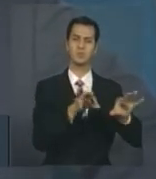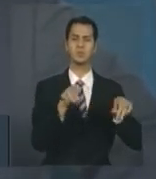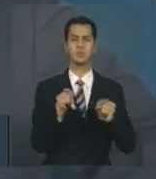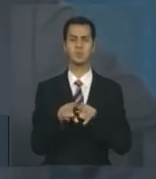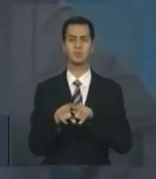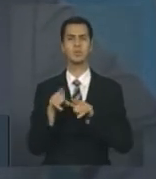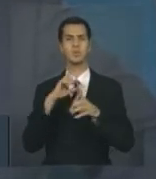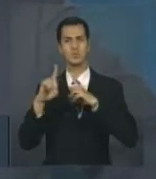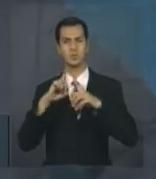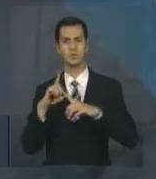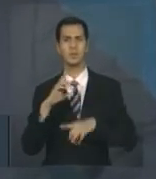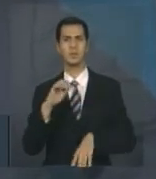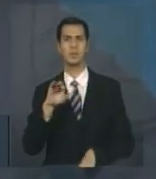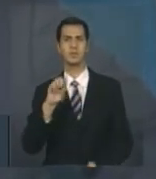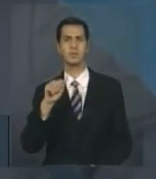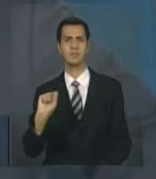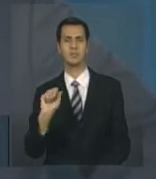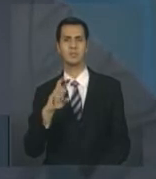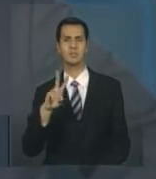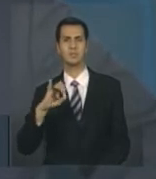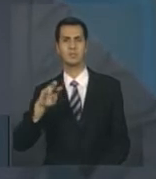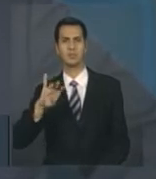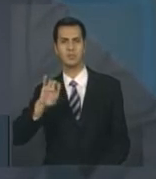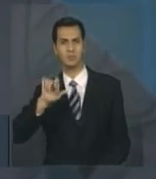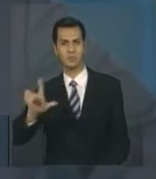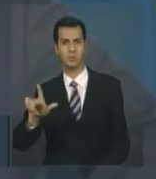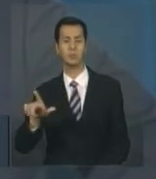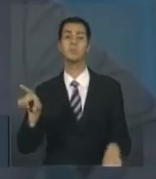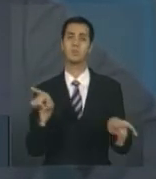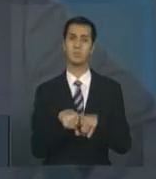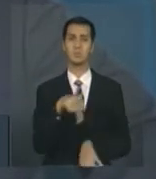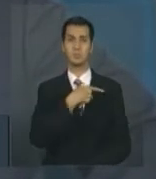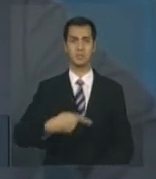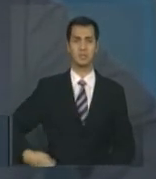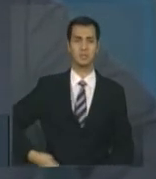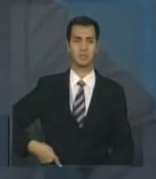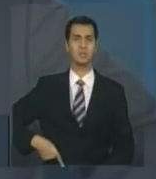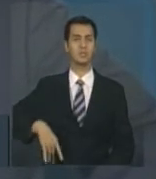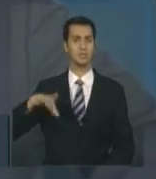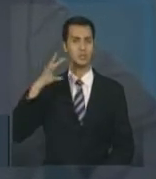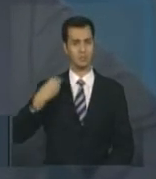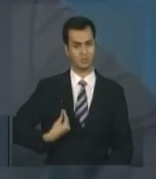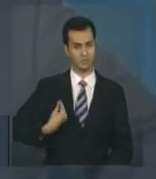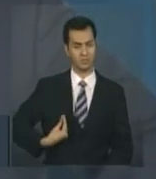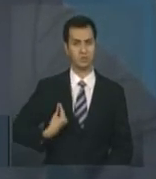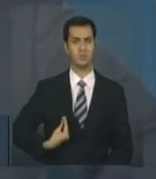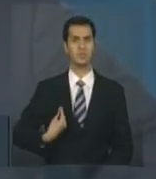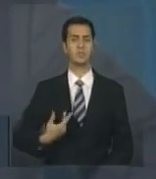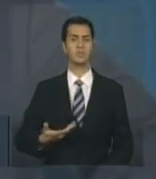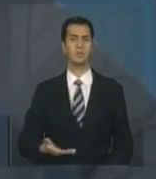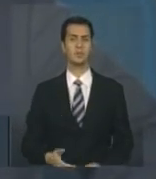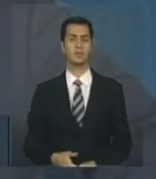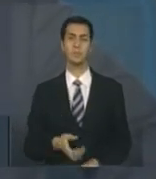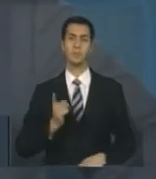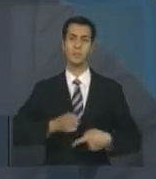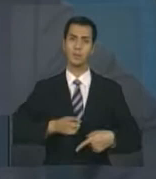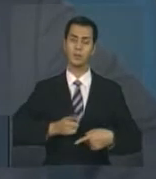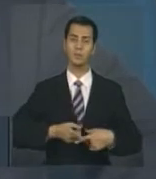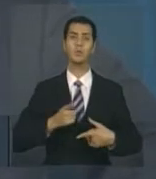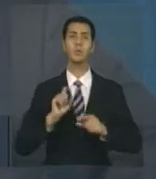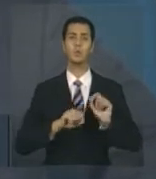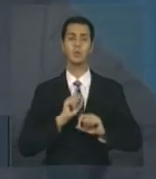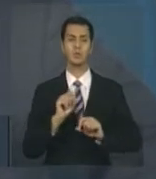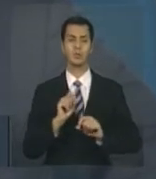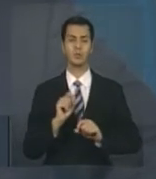Civil, com o conhecimento e a participação da Presidenta da República, porque é muito importante que a gente